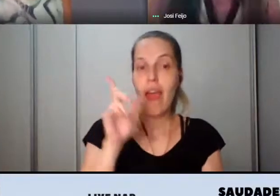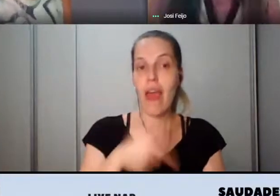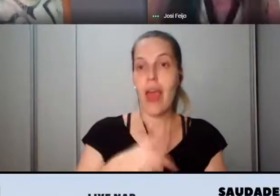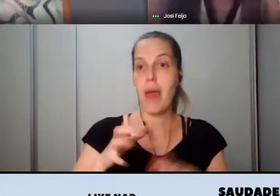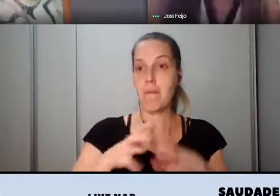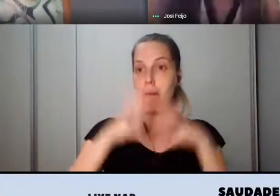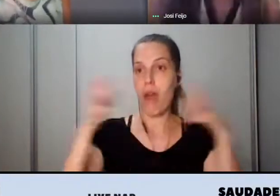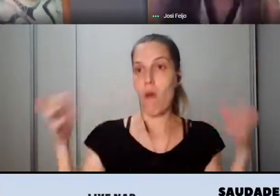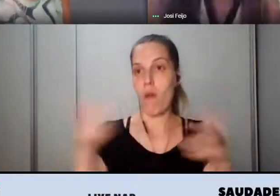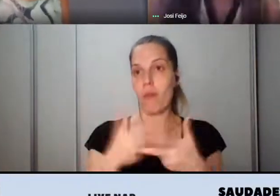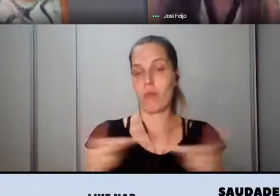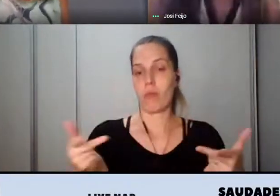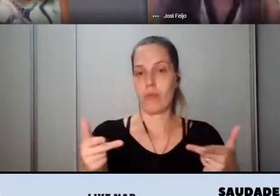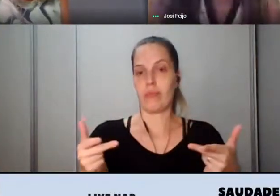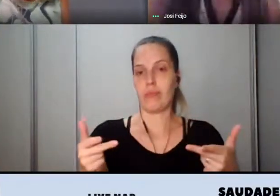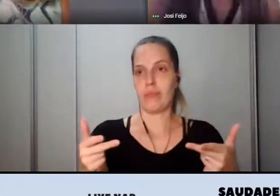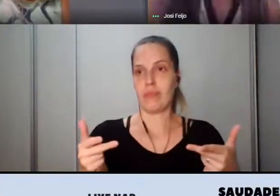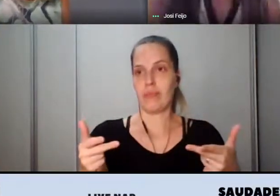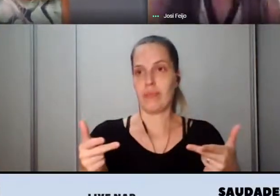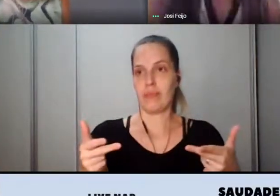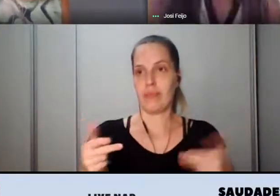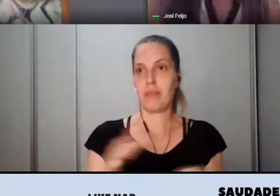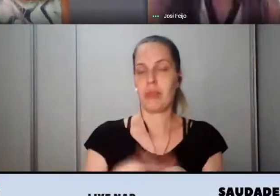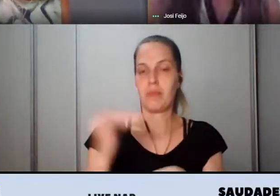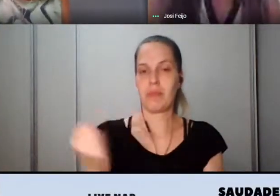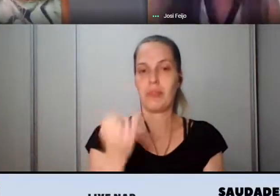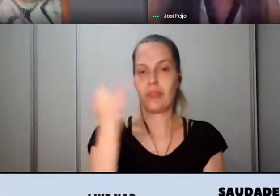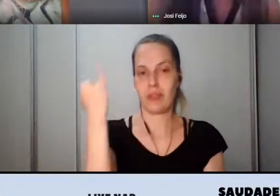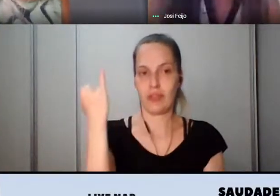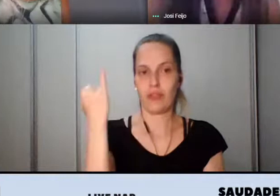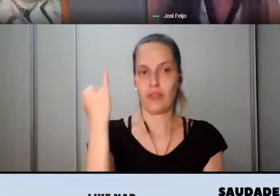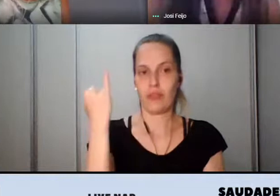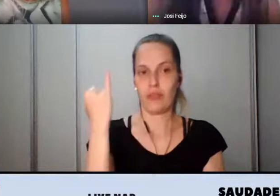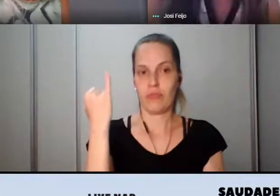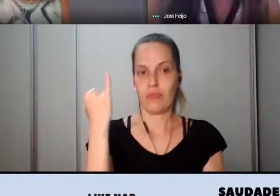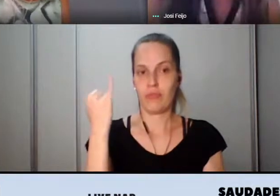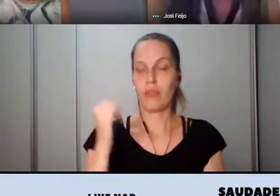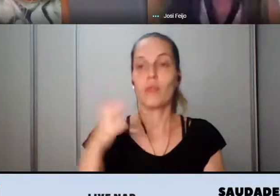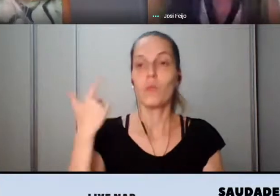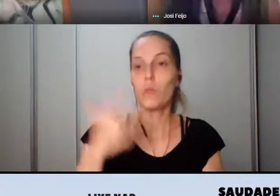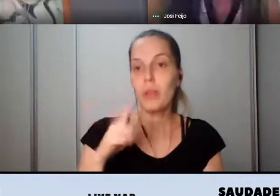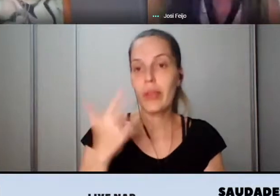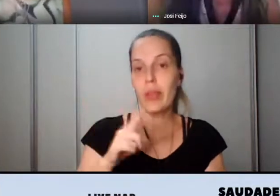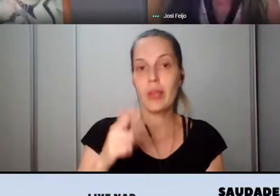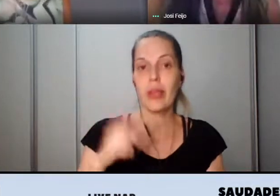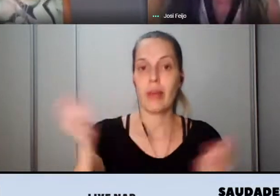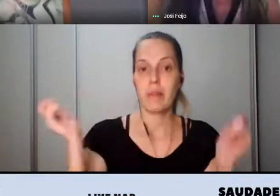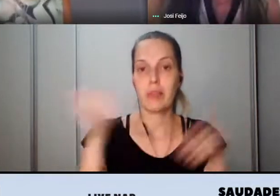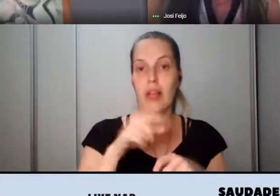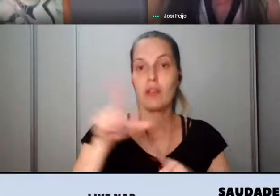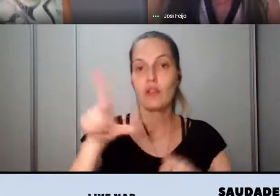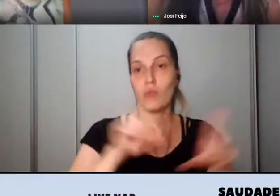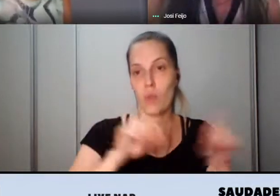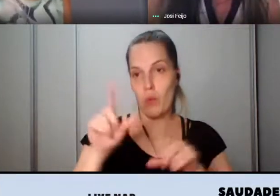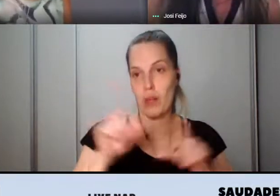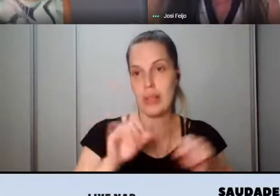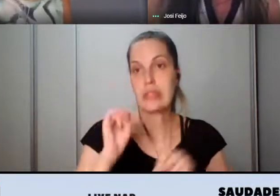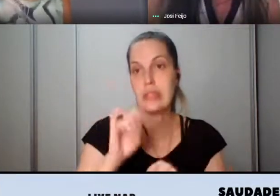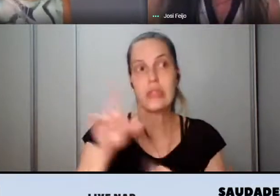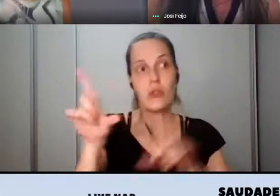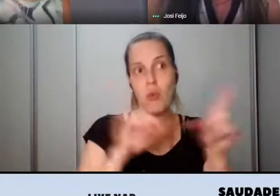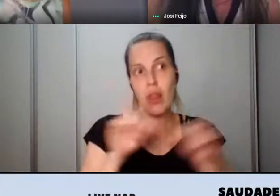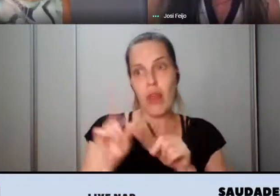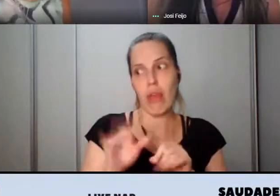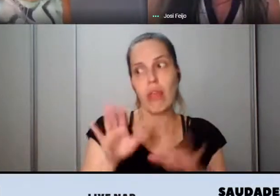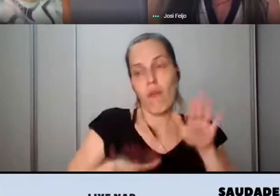não existe a possibilidade da escolha. Porque se houvesse, escolheríamos diferente. Mas, bom, o